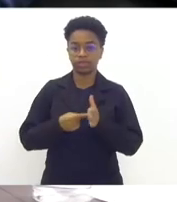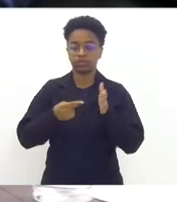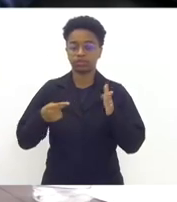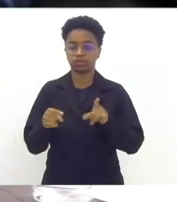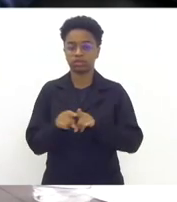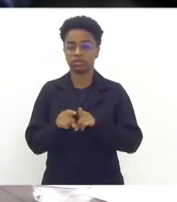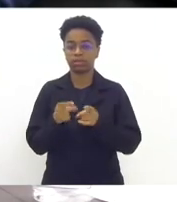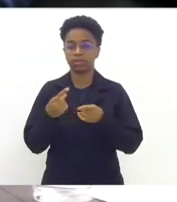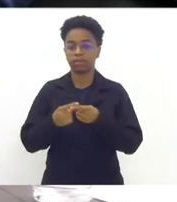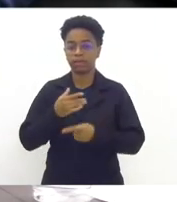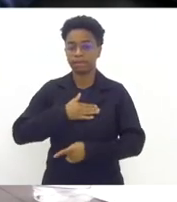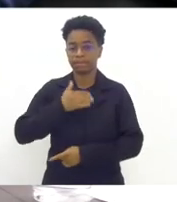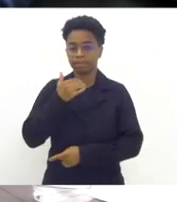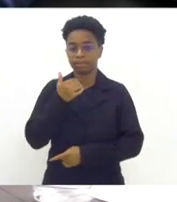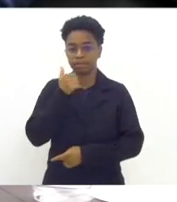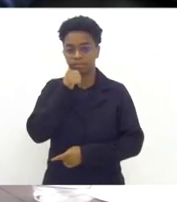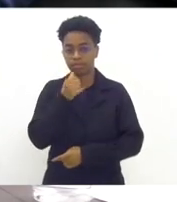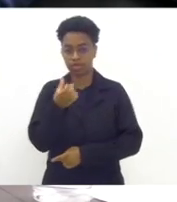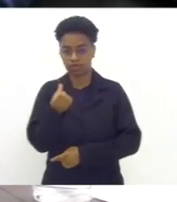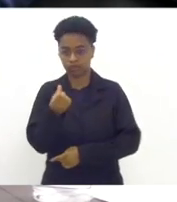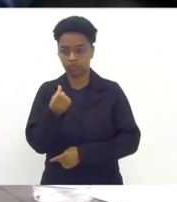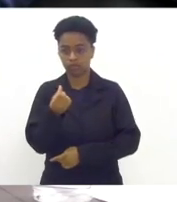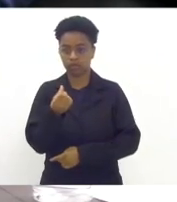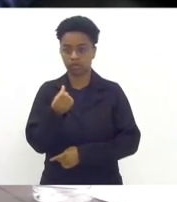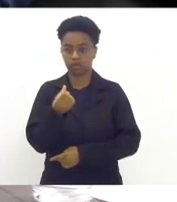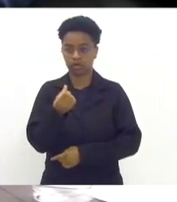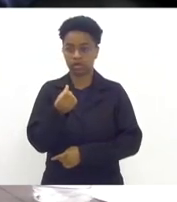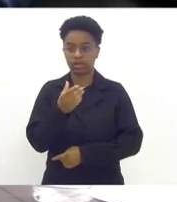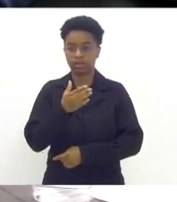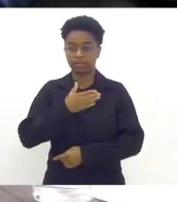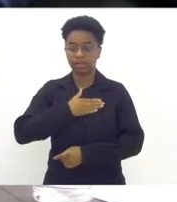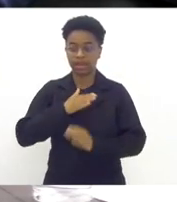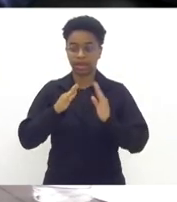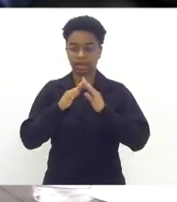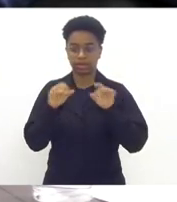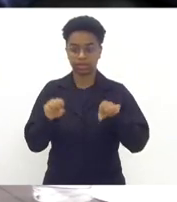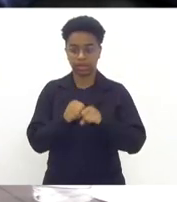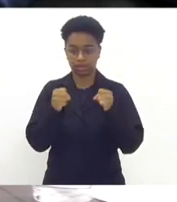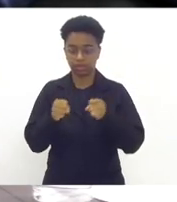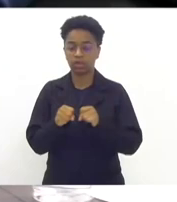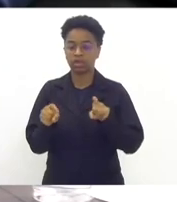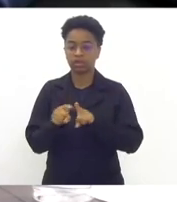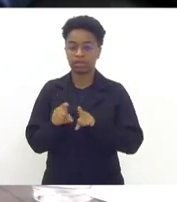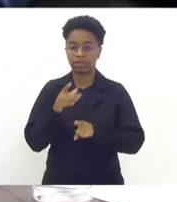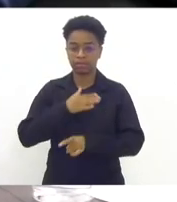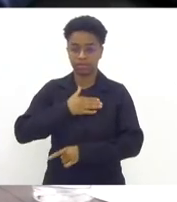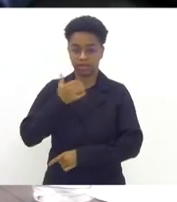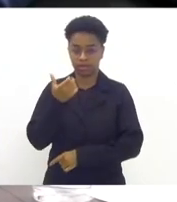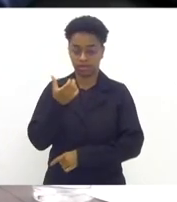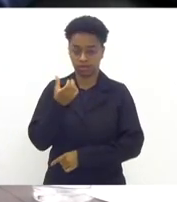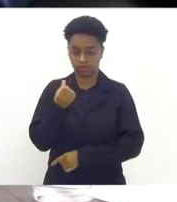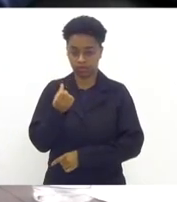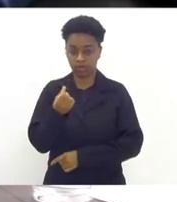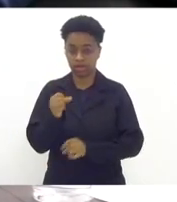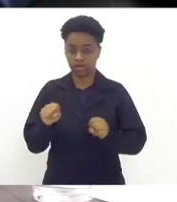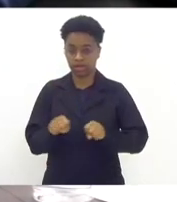avó, eu fui, além de agredido, minha casa quebrada, minha avó teve a perna fraturada, eles quebraram o fêmur da minha avó.